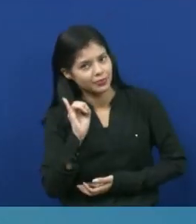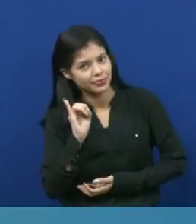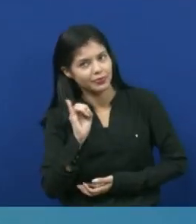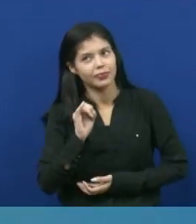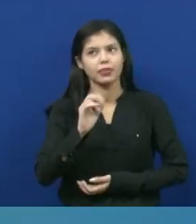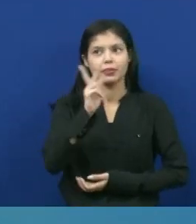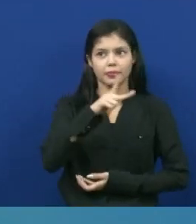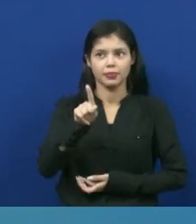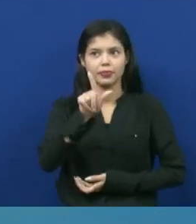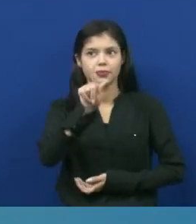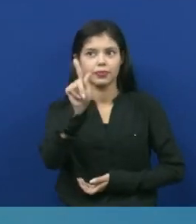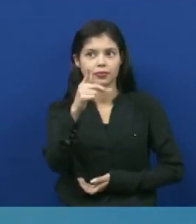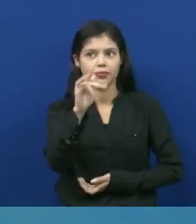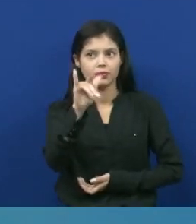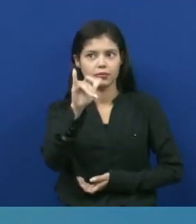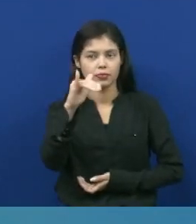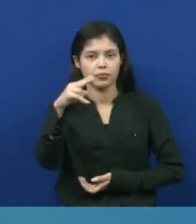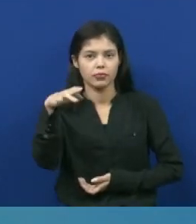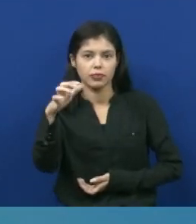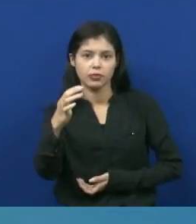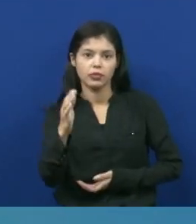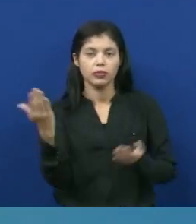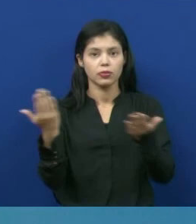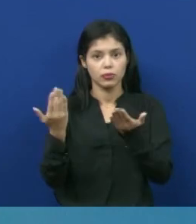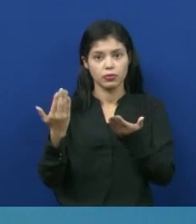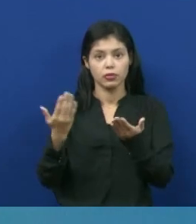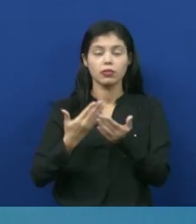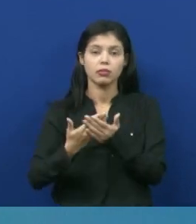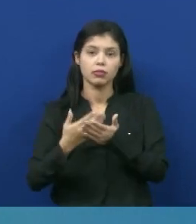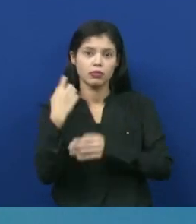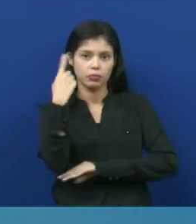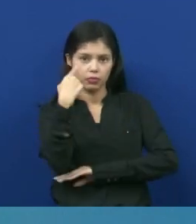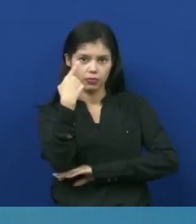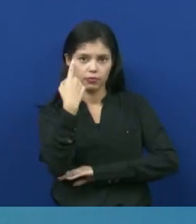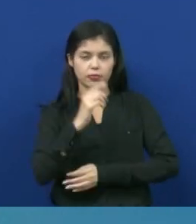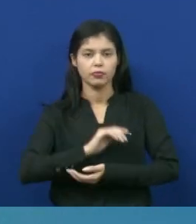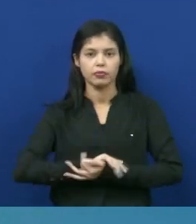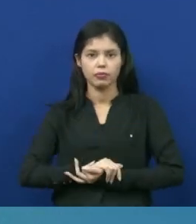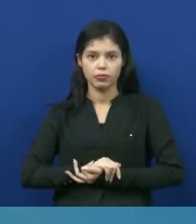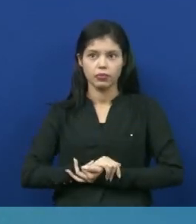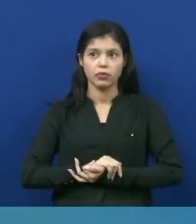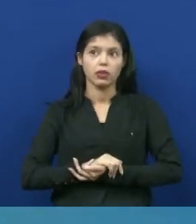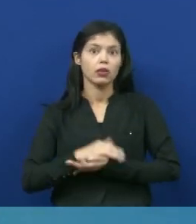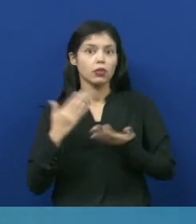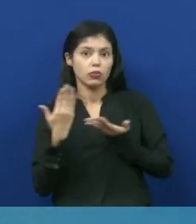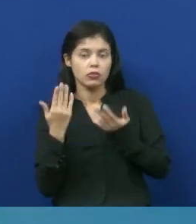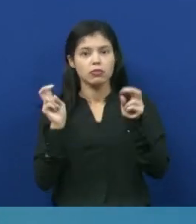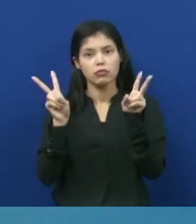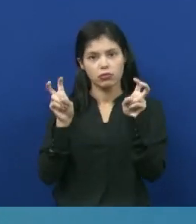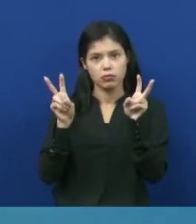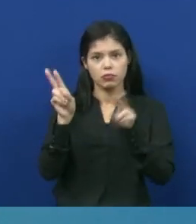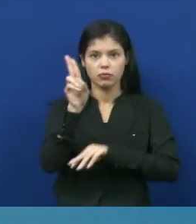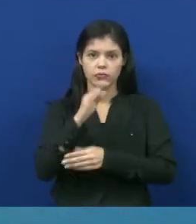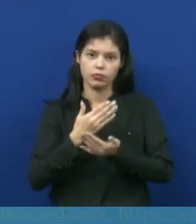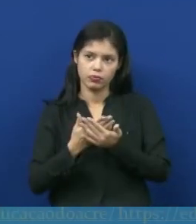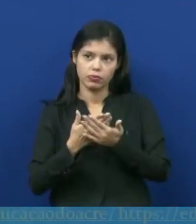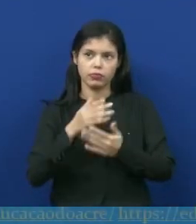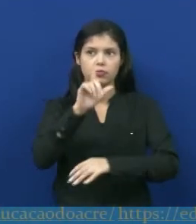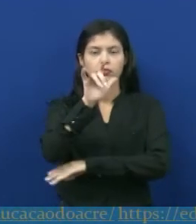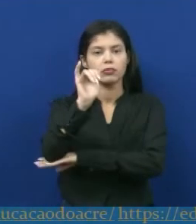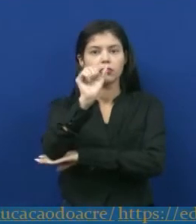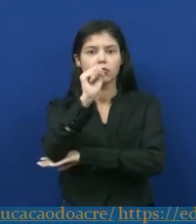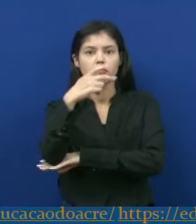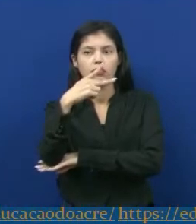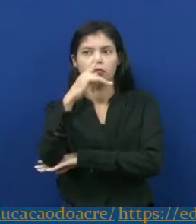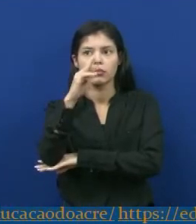Olá, eu sou a professora Gislaine e hoje vamos para mais uma aula de língua espanhola. Na aula de hoje, a gente vai estudar um pouquinho aí